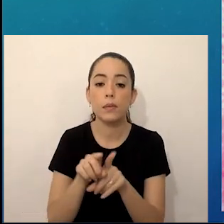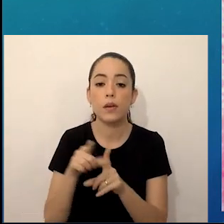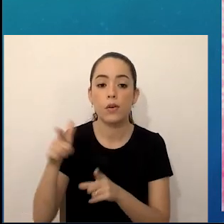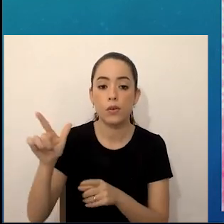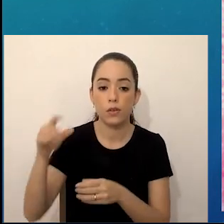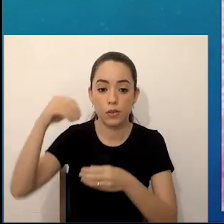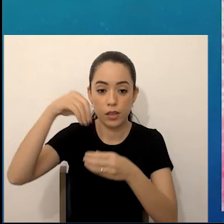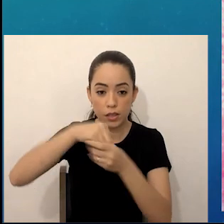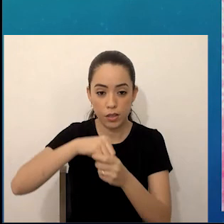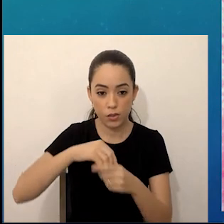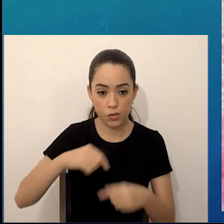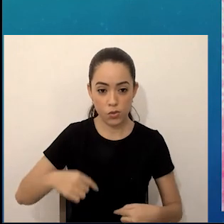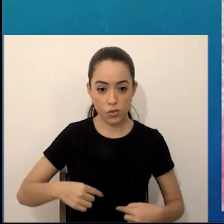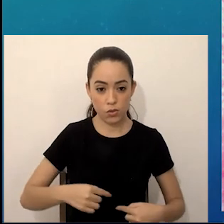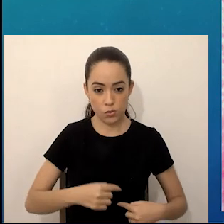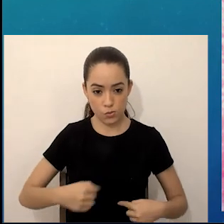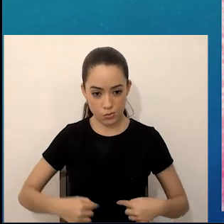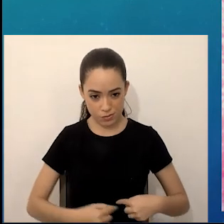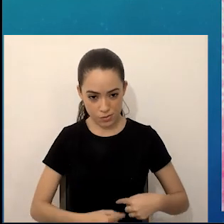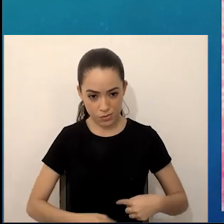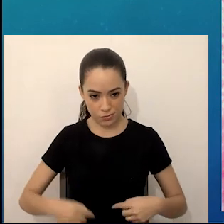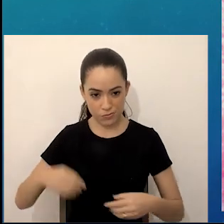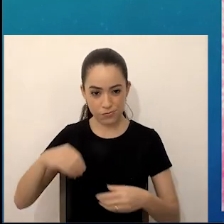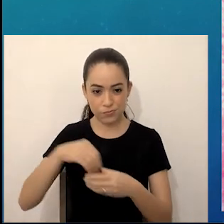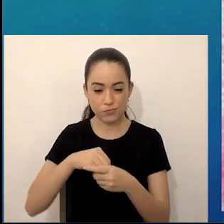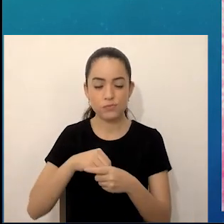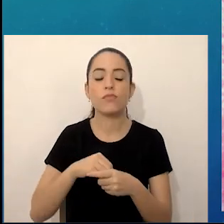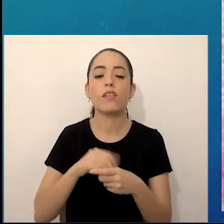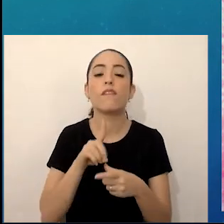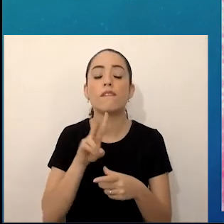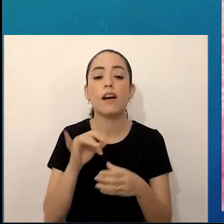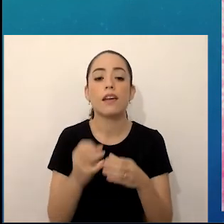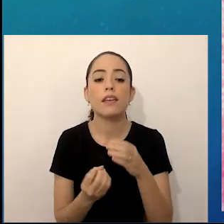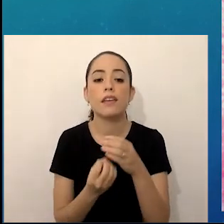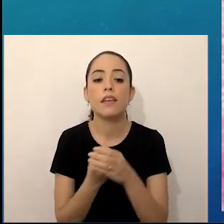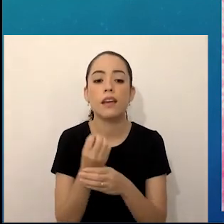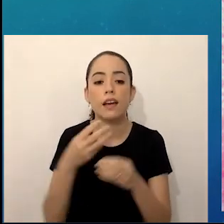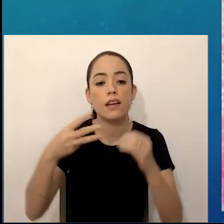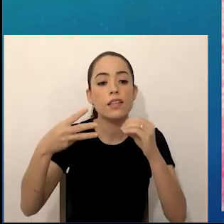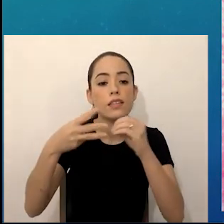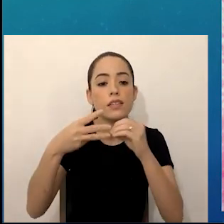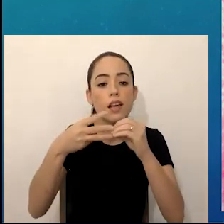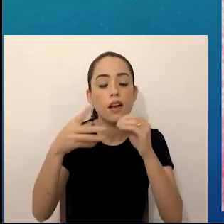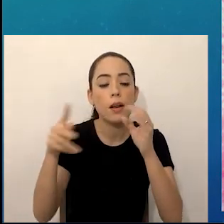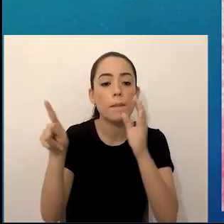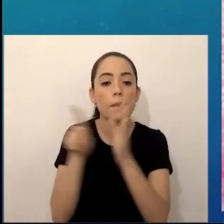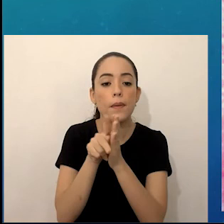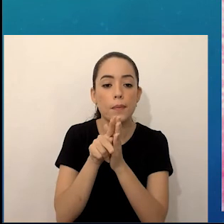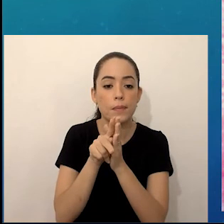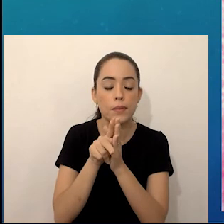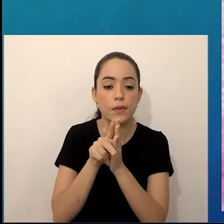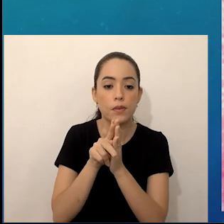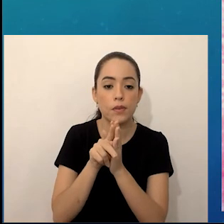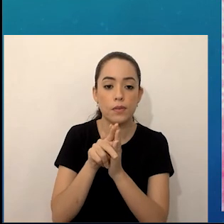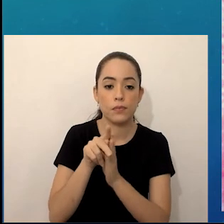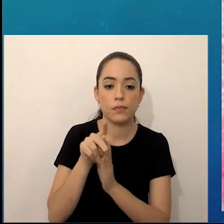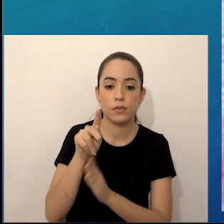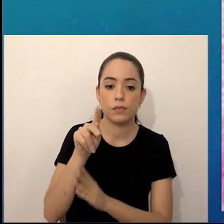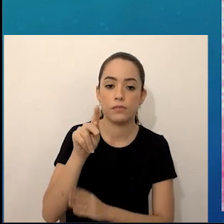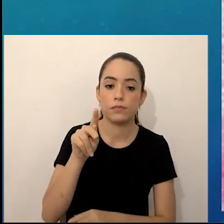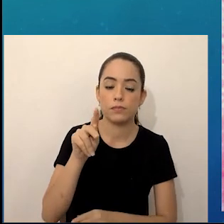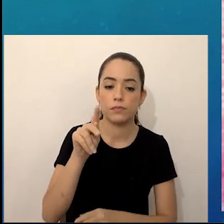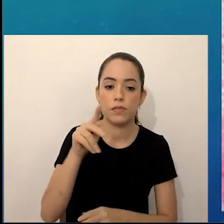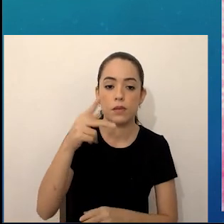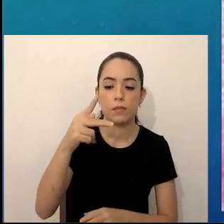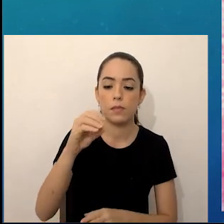extraembrionário. O endoderma faríngeo do intestino anterior será formado pelas células